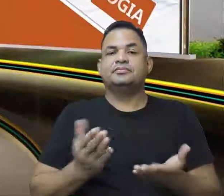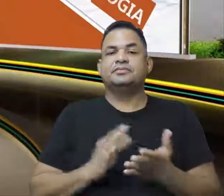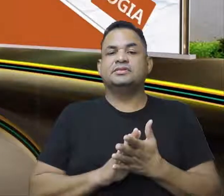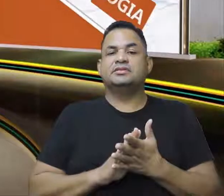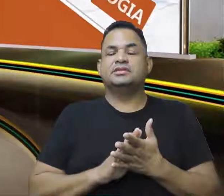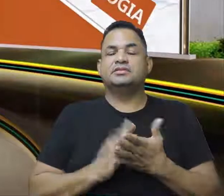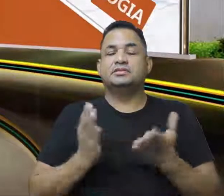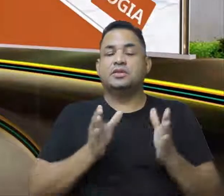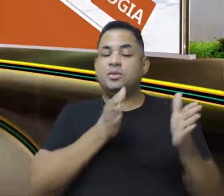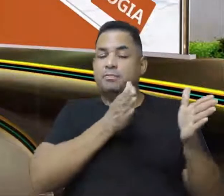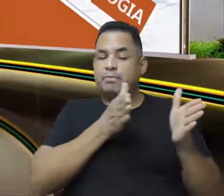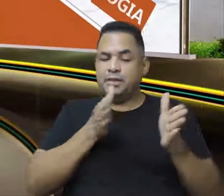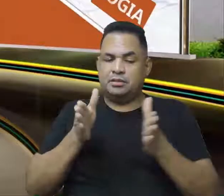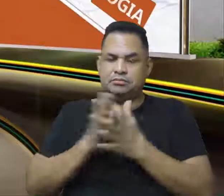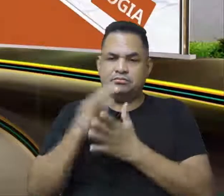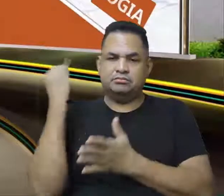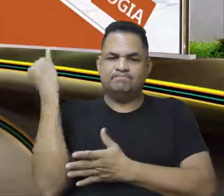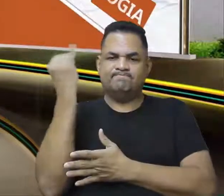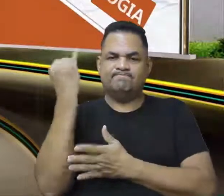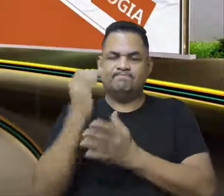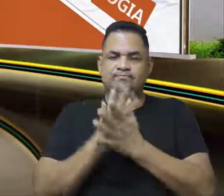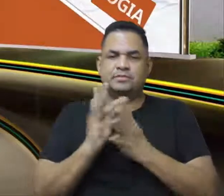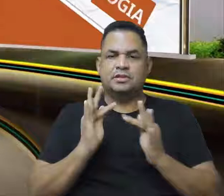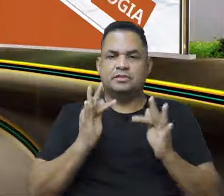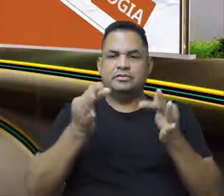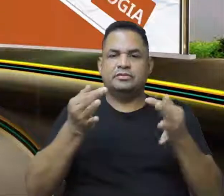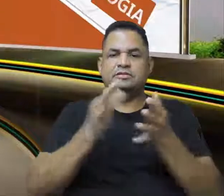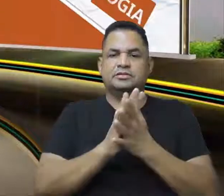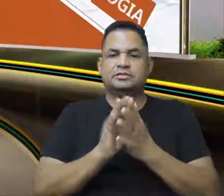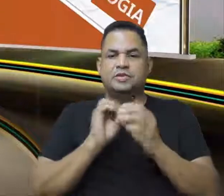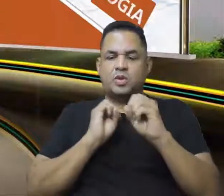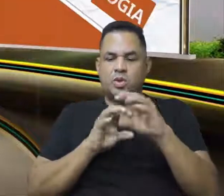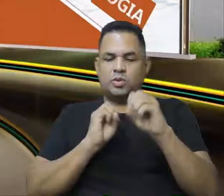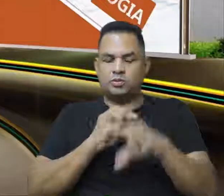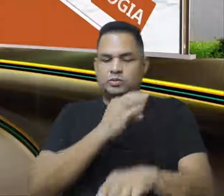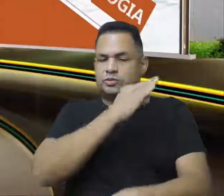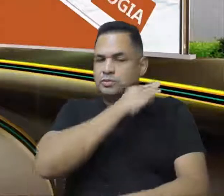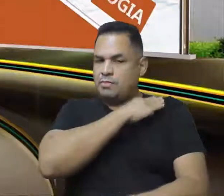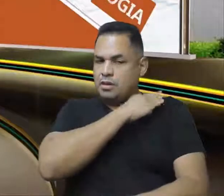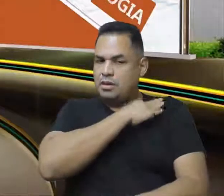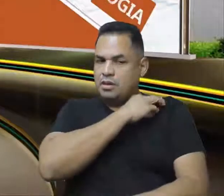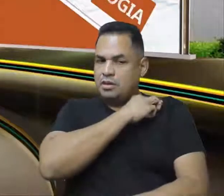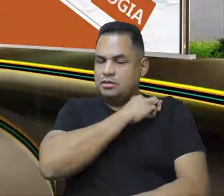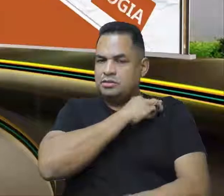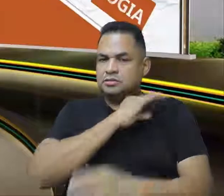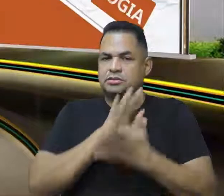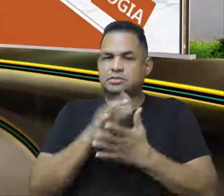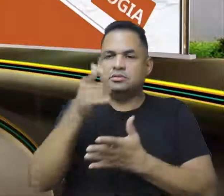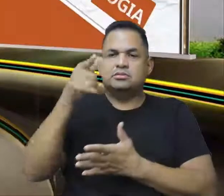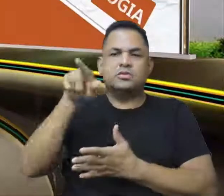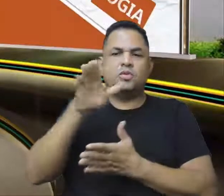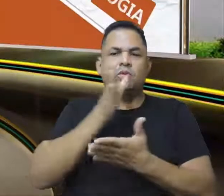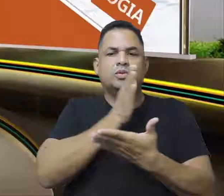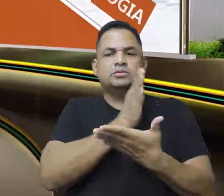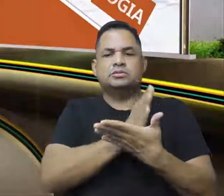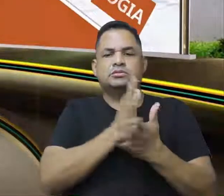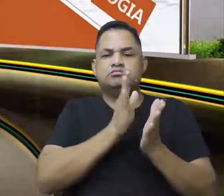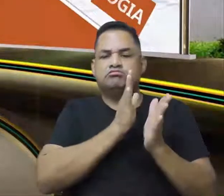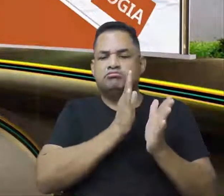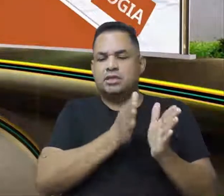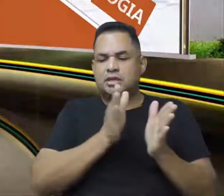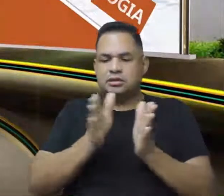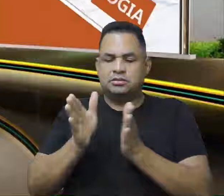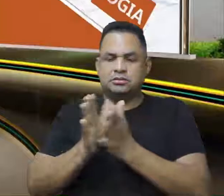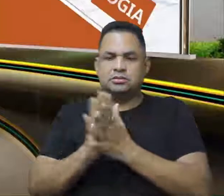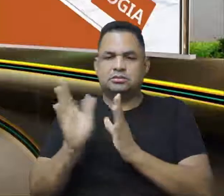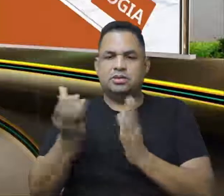muito importante, né? Que é a finalização do ensino médio. E vocês vão aí para outras etapas da vida, né?